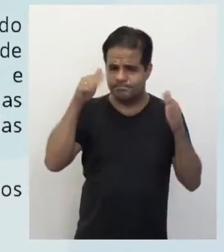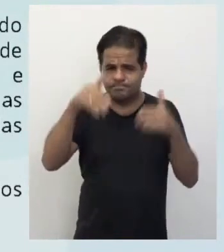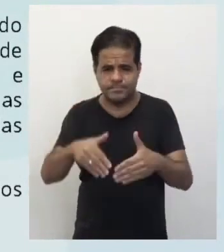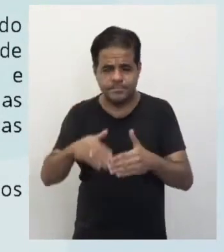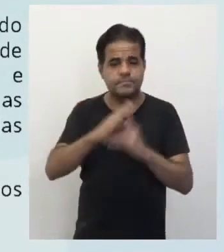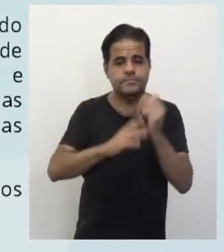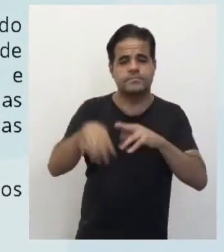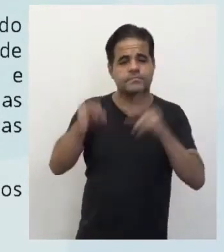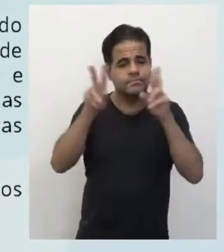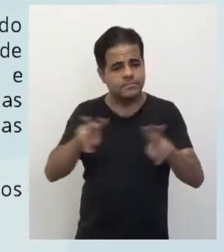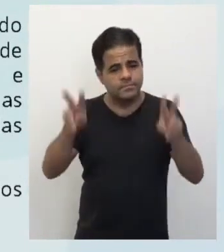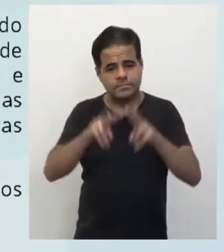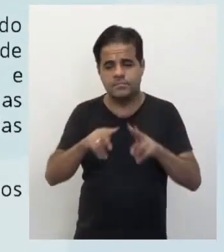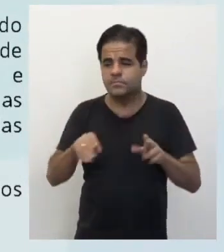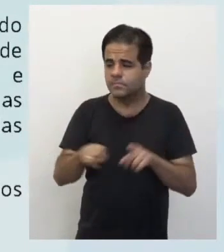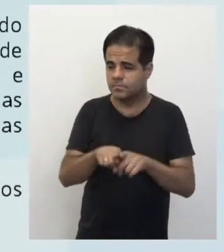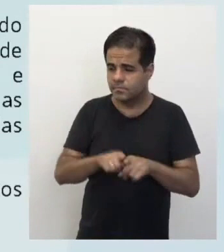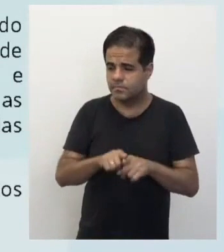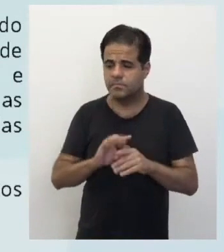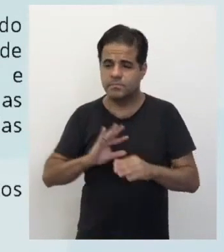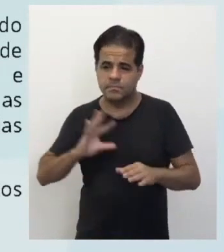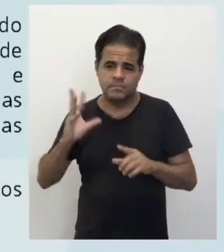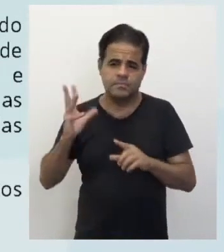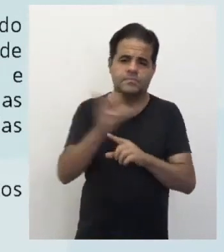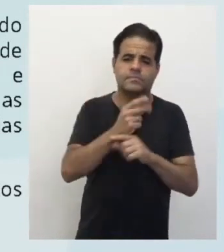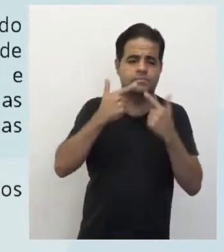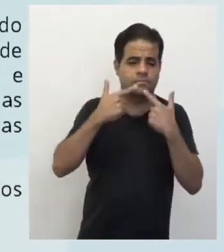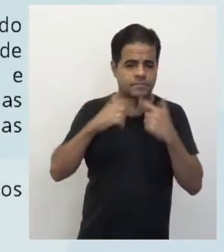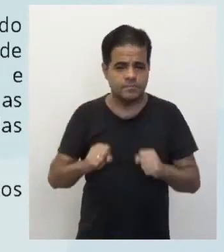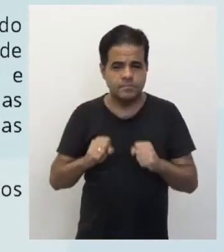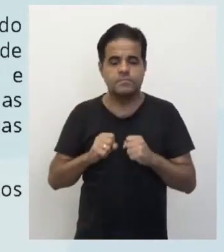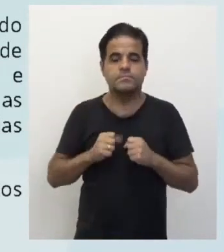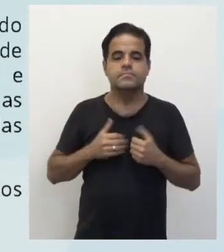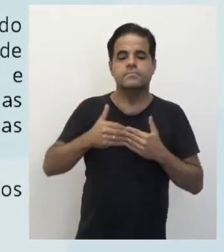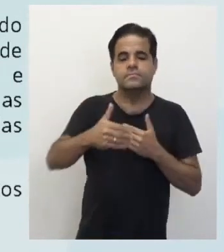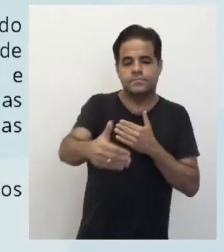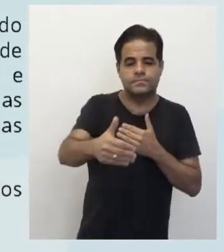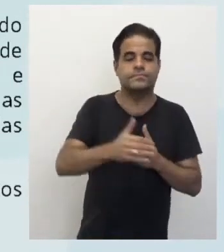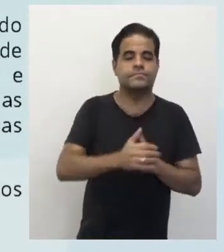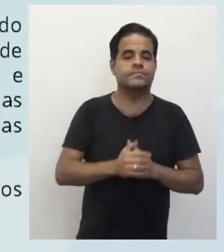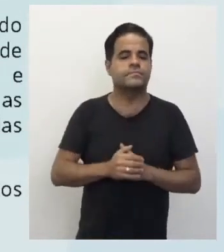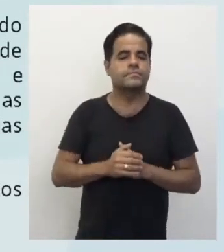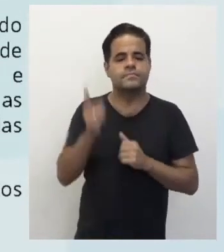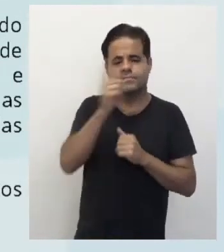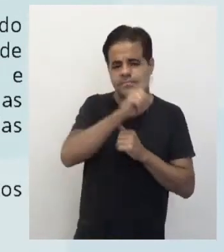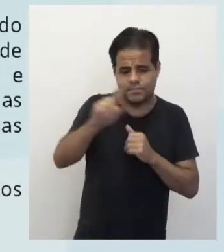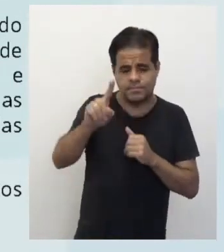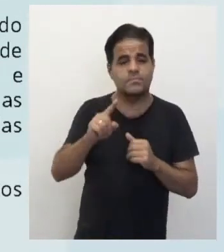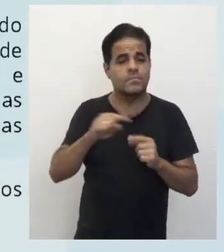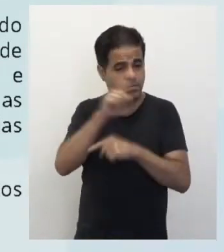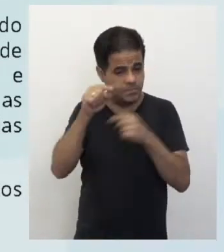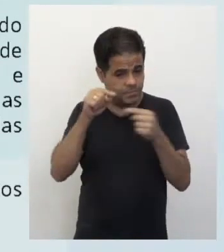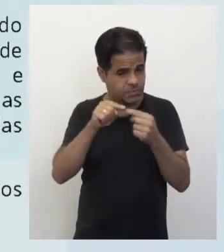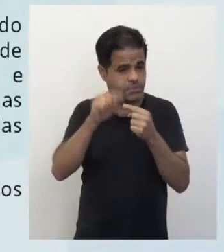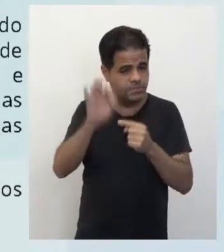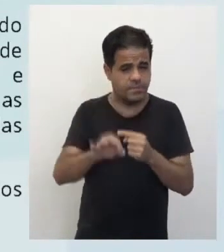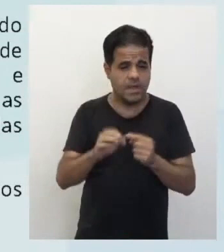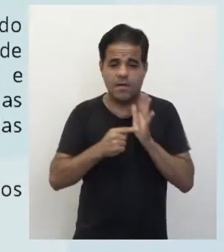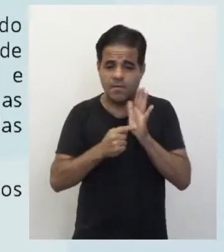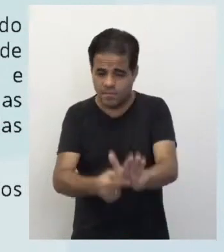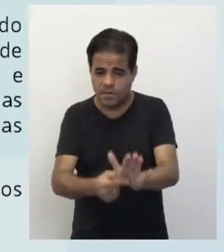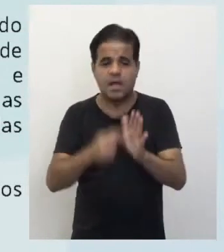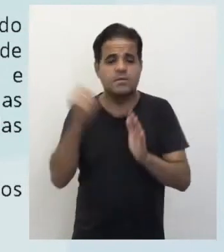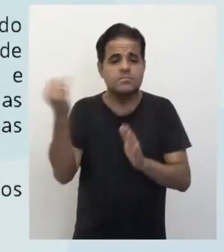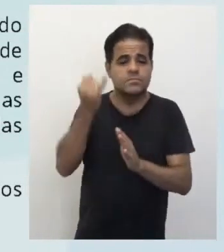artes visuais e para a arquitetura enquanto linguagem das fontes históricas. E por último, aí nos objetivos, reforçar